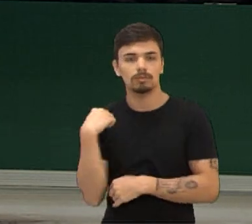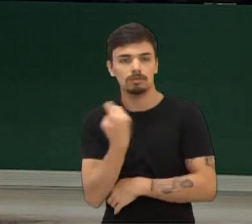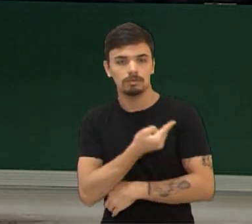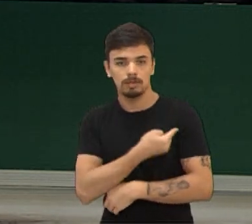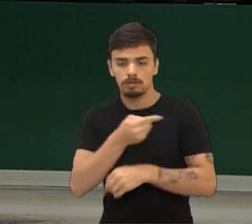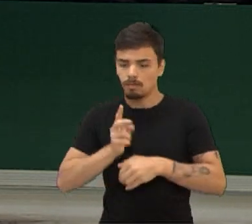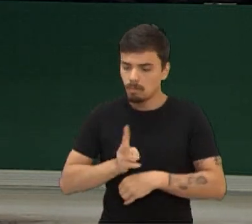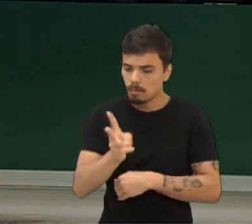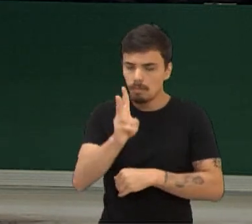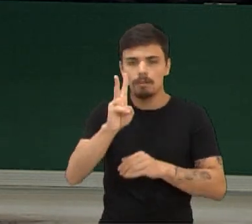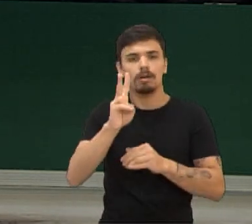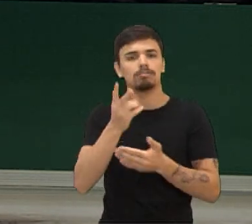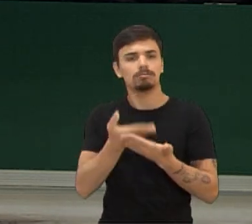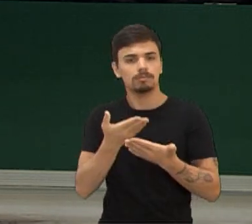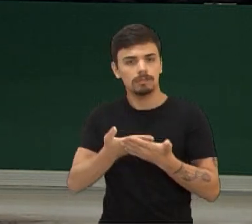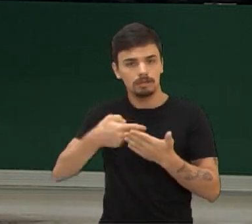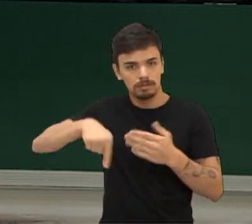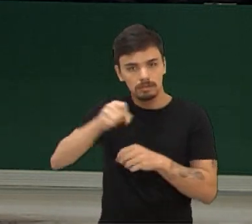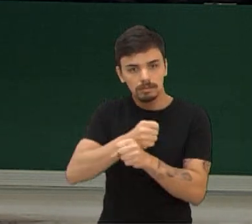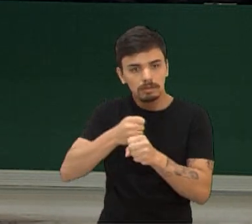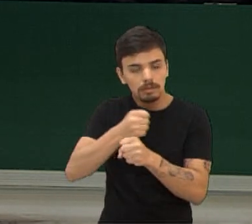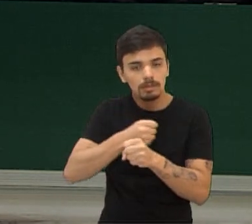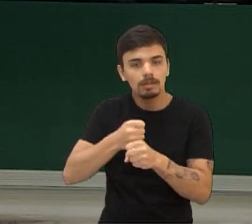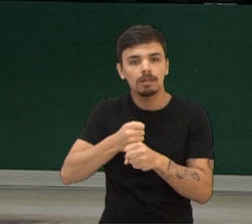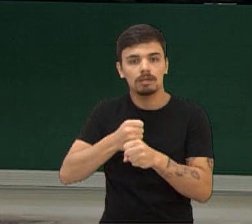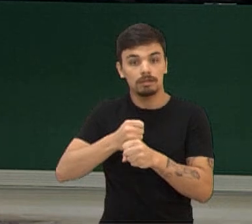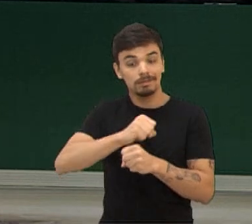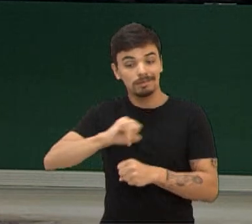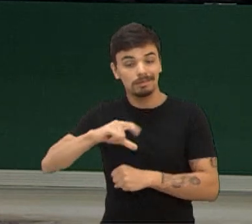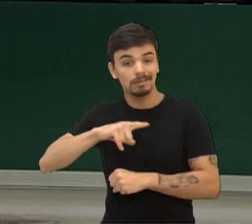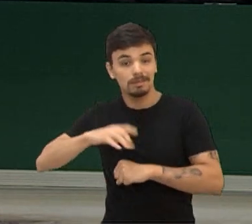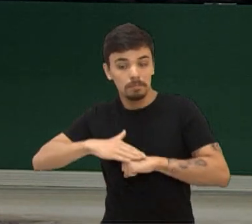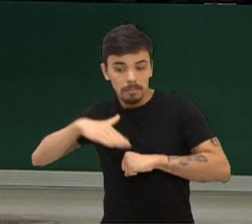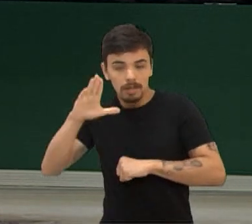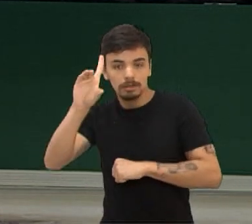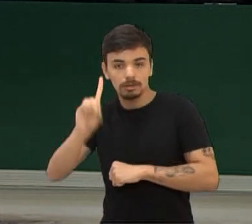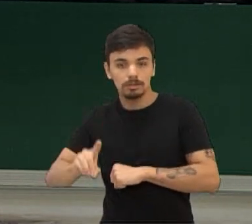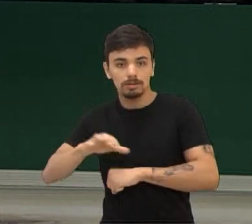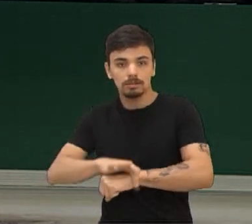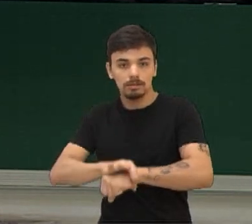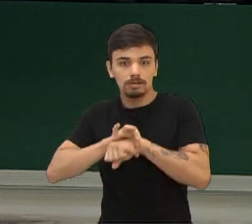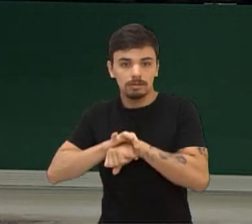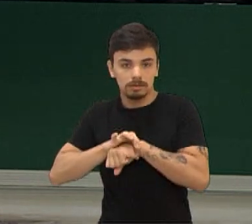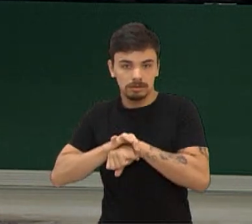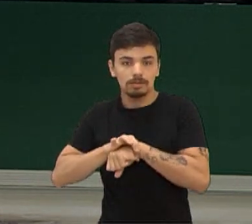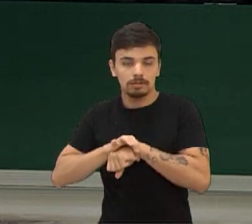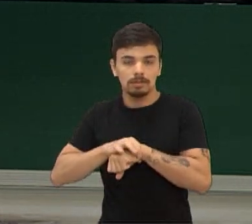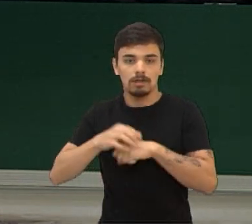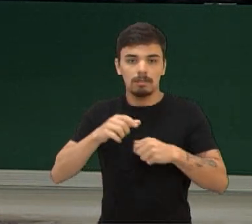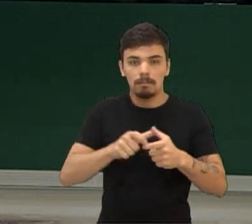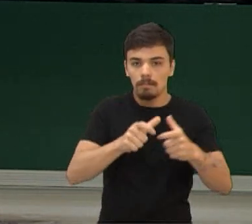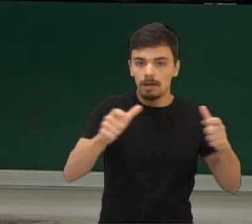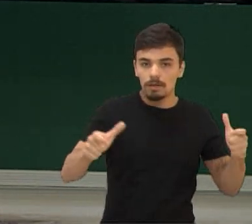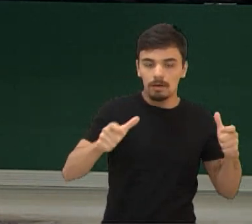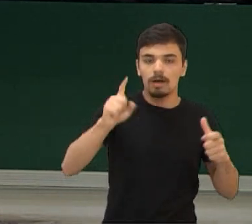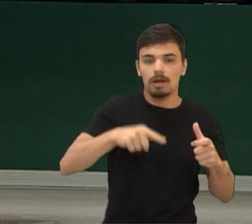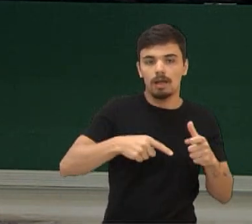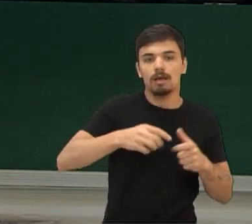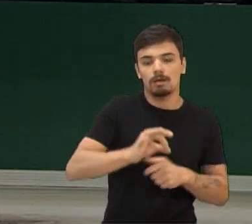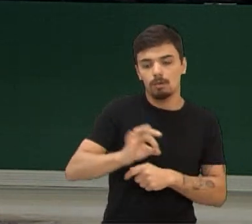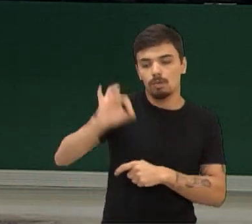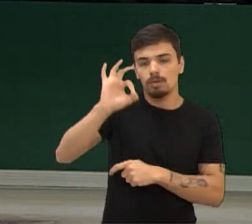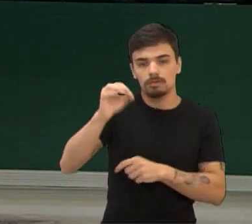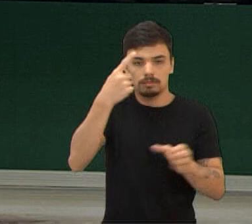todas as aulas deste ano. Quanto mais direitos são garantidos, maior é o grau de cidadania